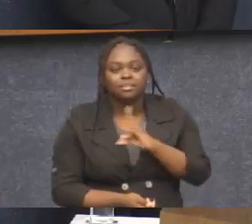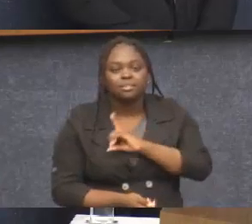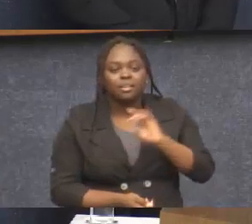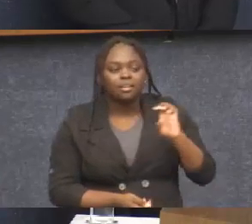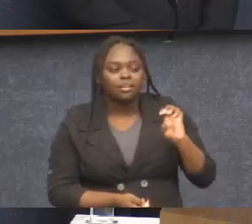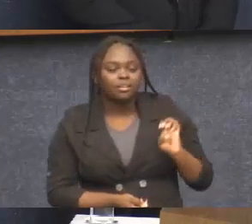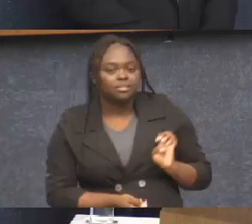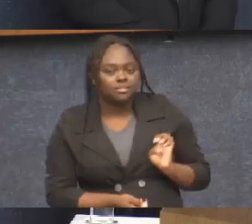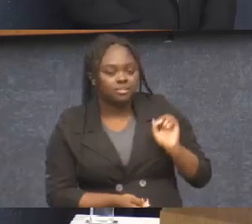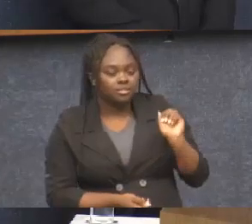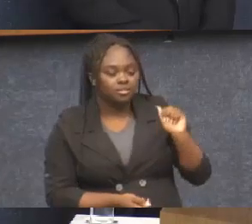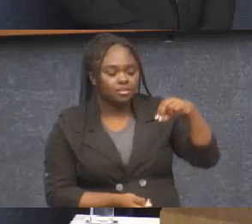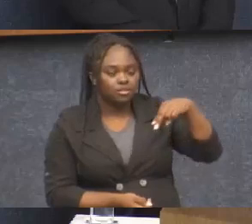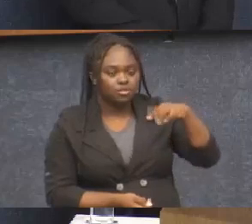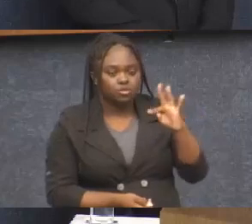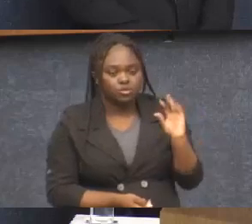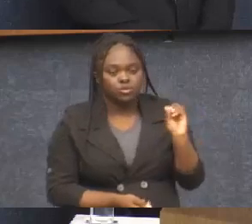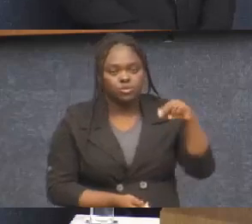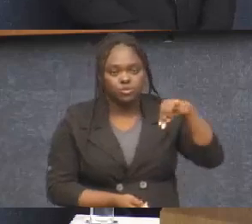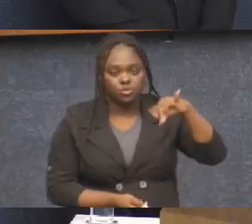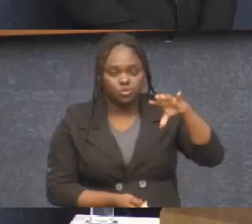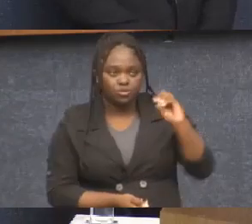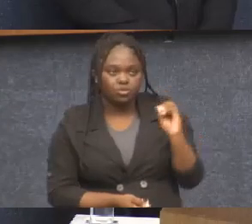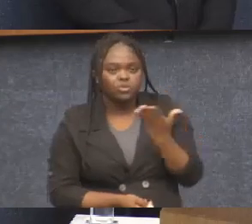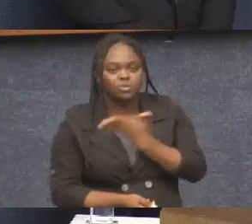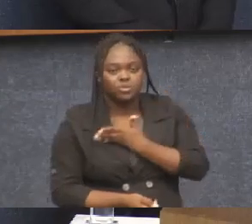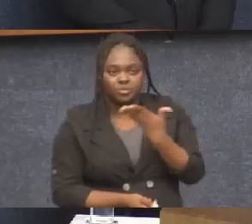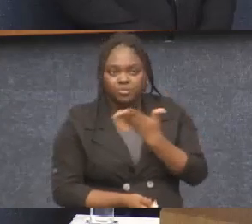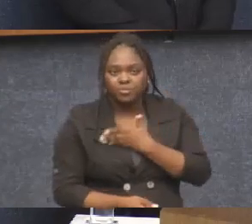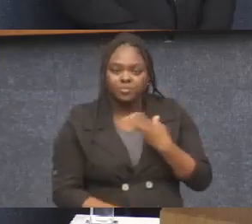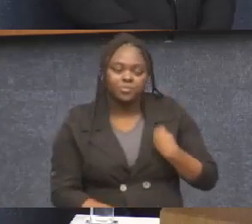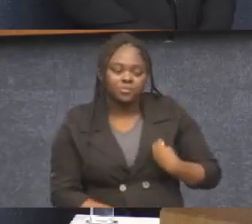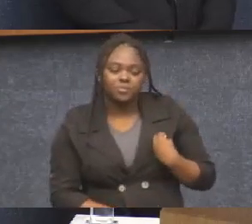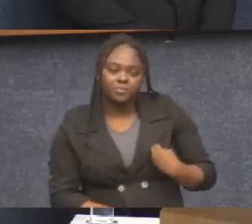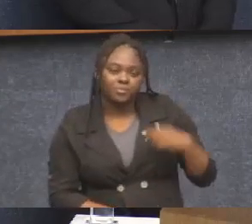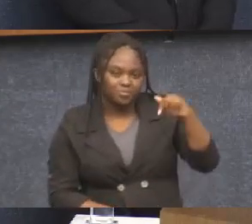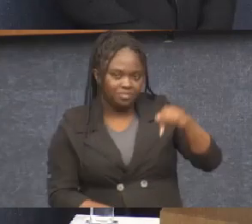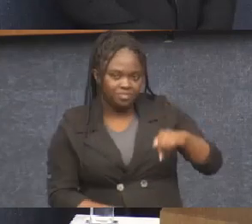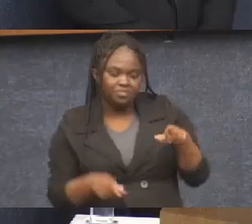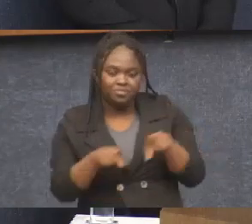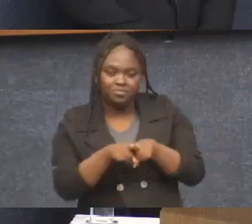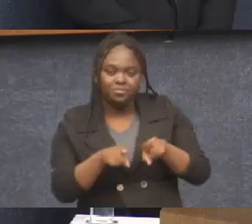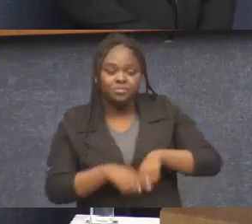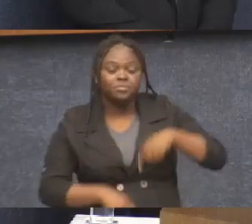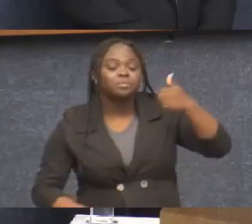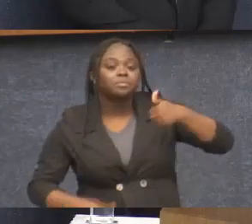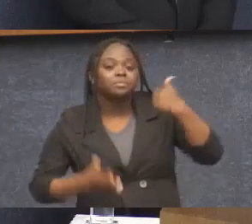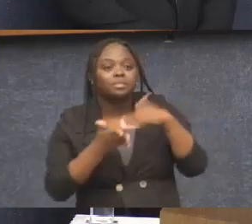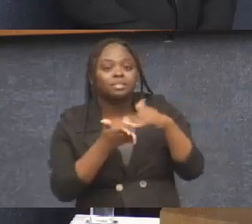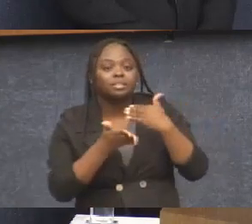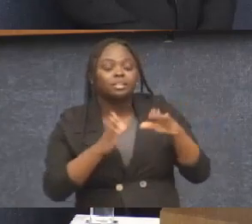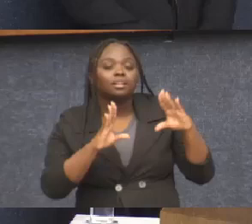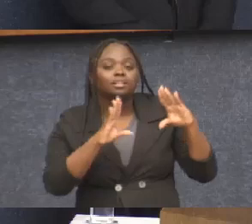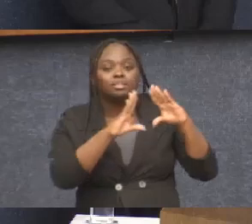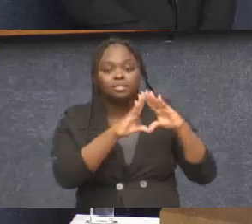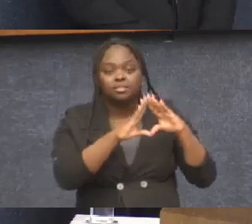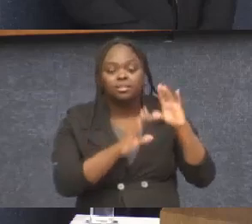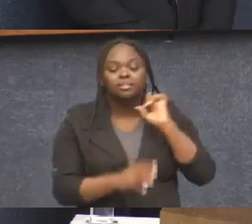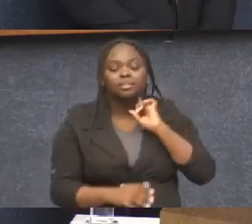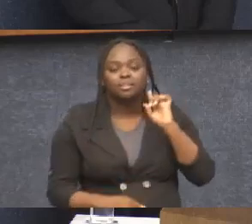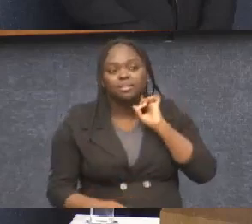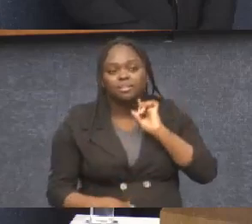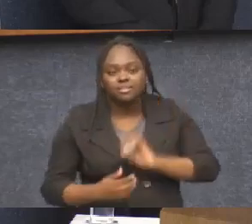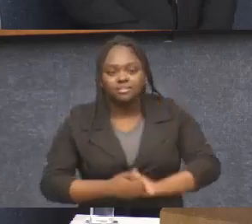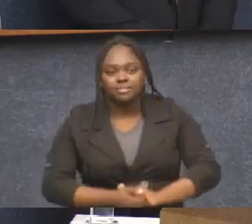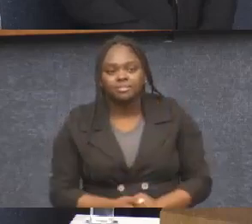estadual Antônio Carlos Arantes, meu amigo, está aqui presente na mesa. Primeiro secretário da Assembleia Legislativa de Minas